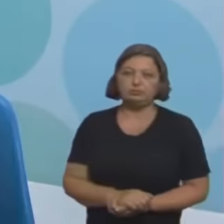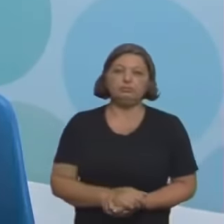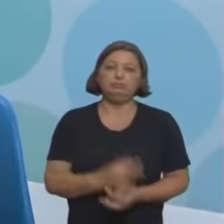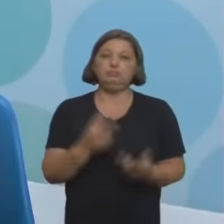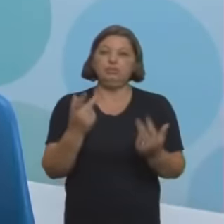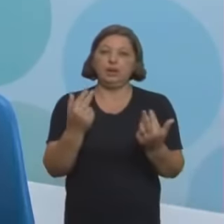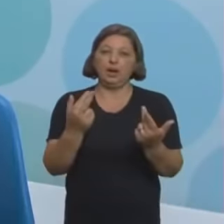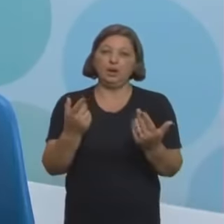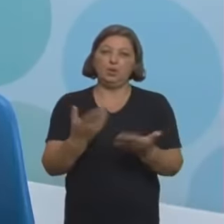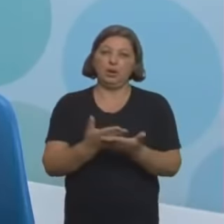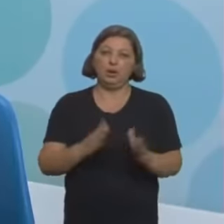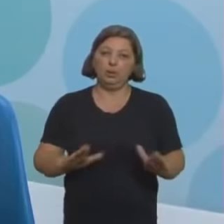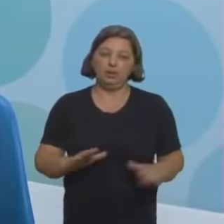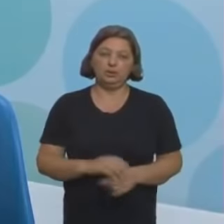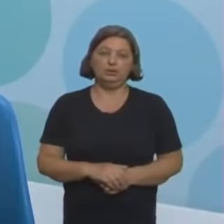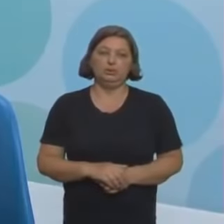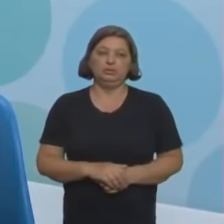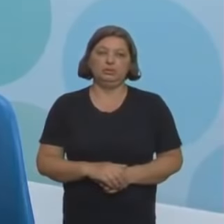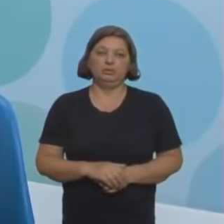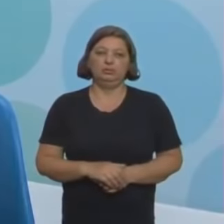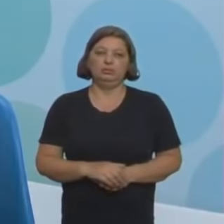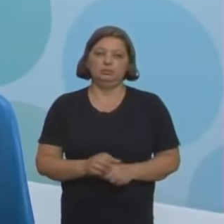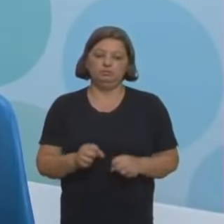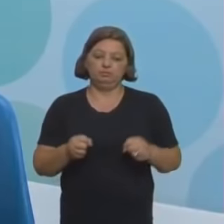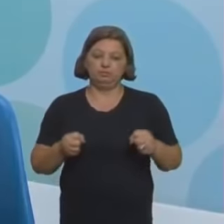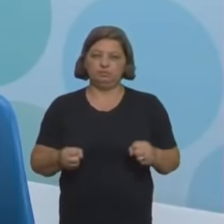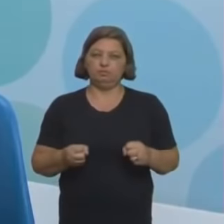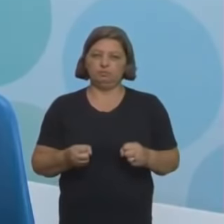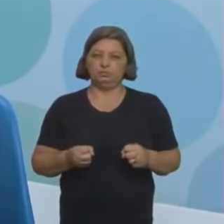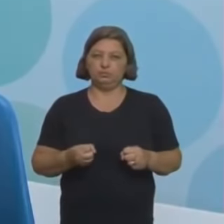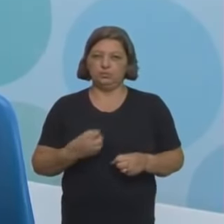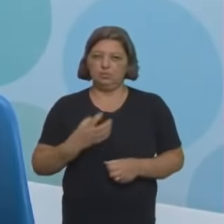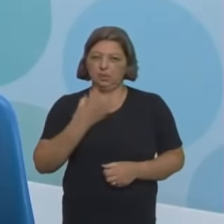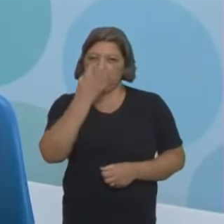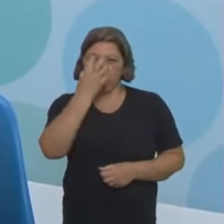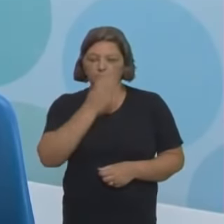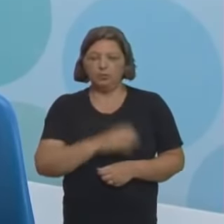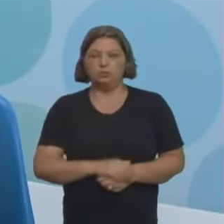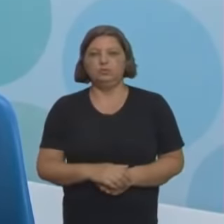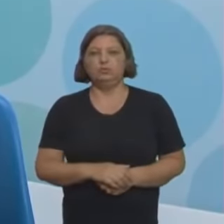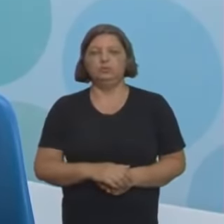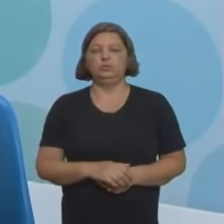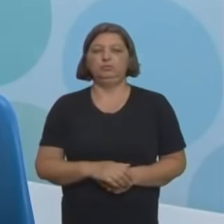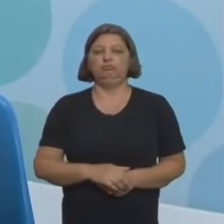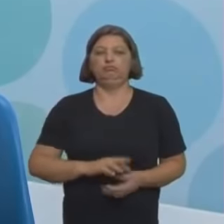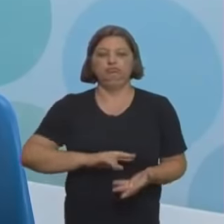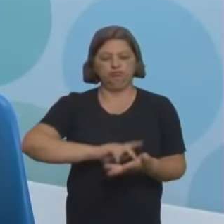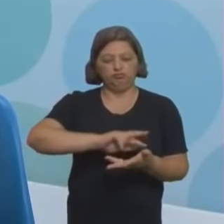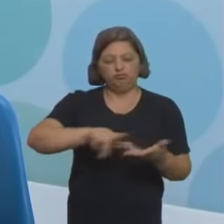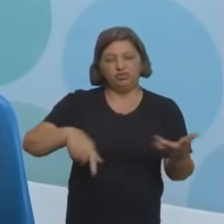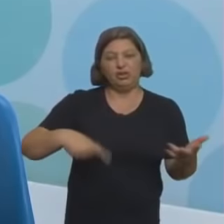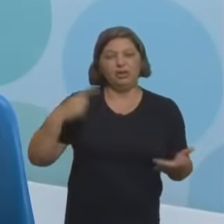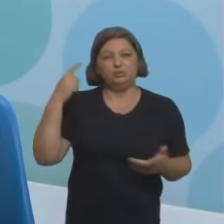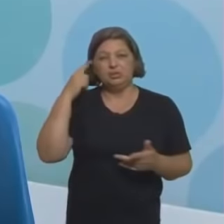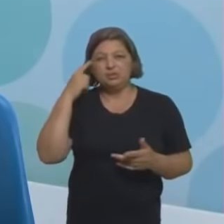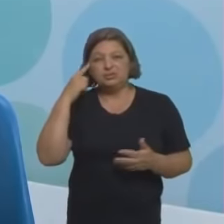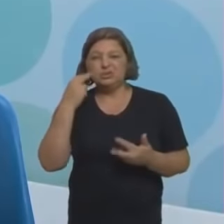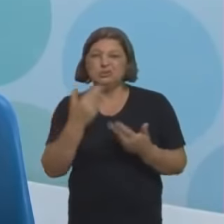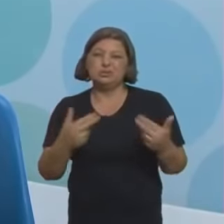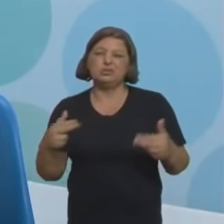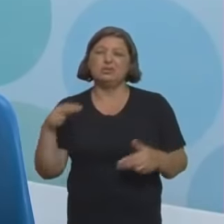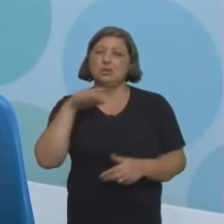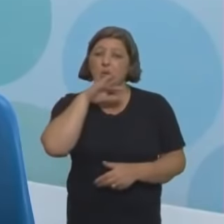exclamou, batendo os punhos para baixo. Vários pensamentos negativos passaram por sua